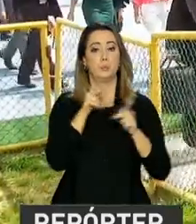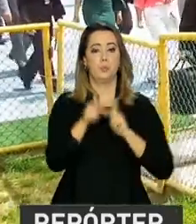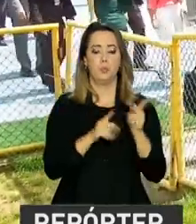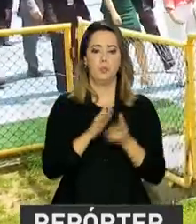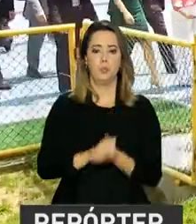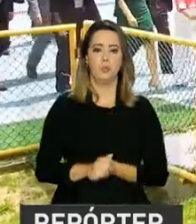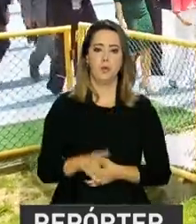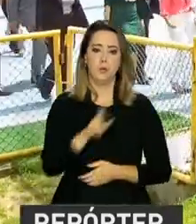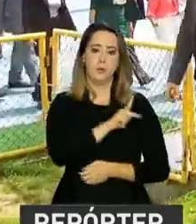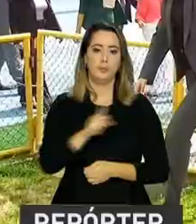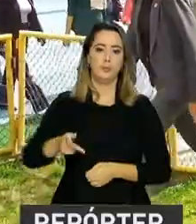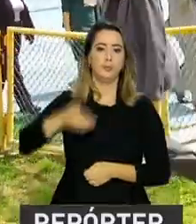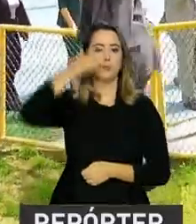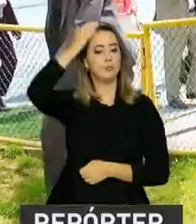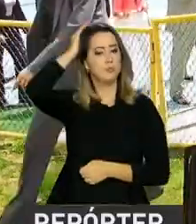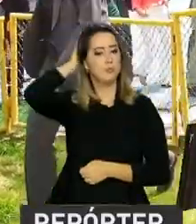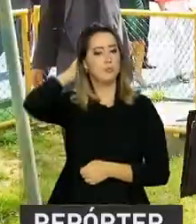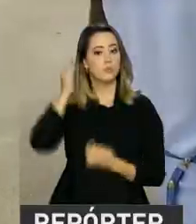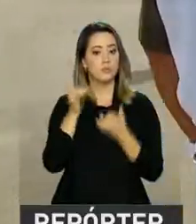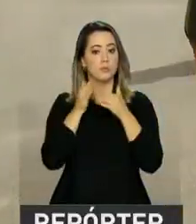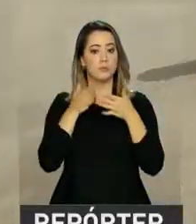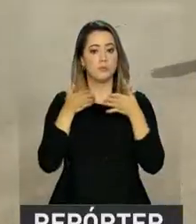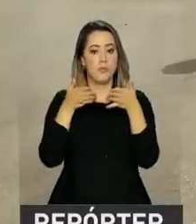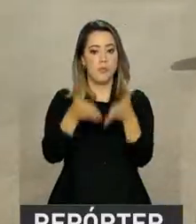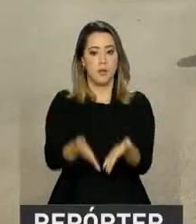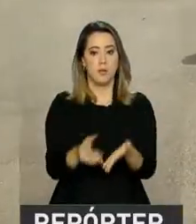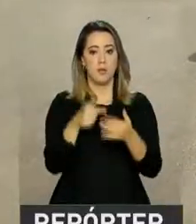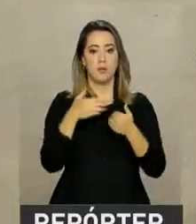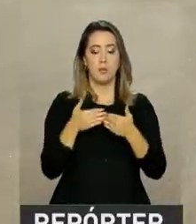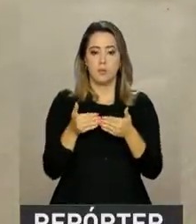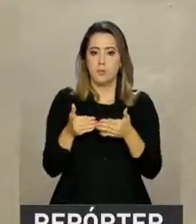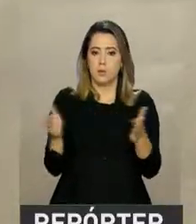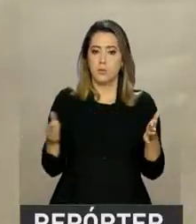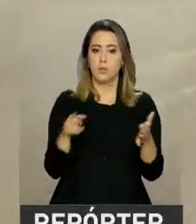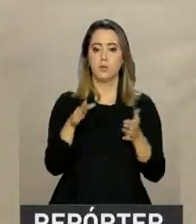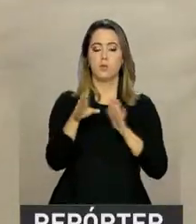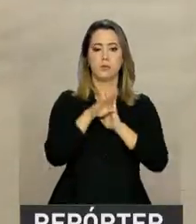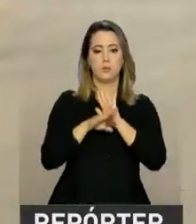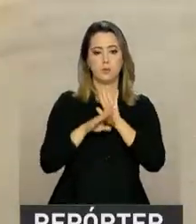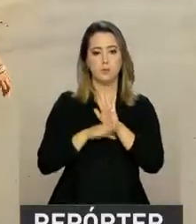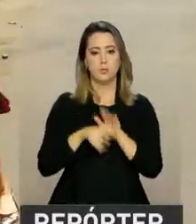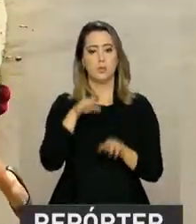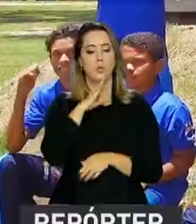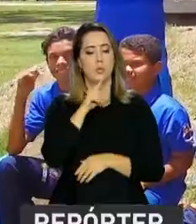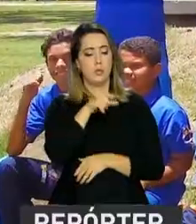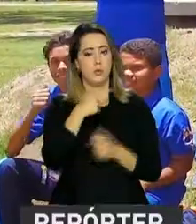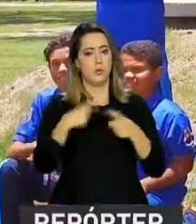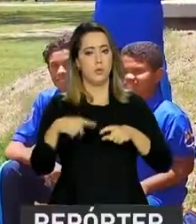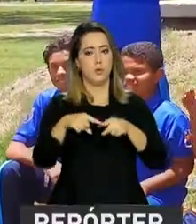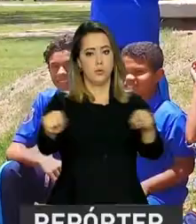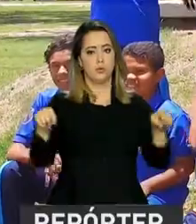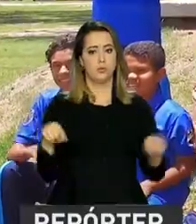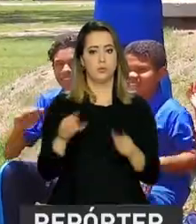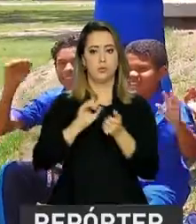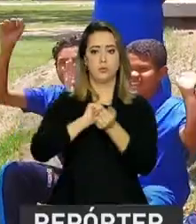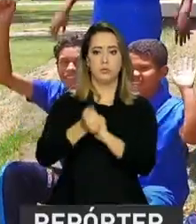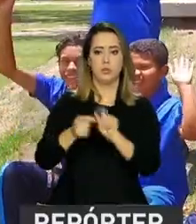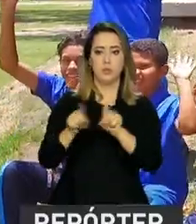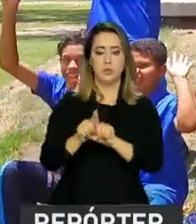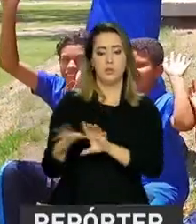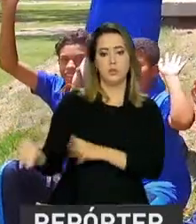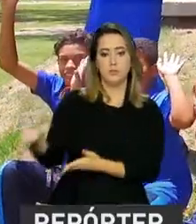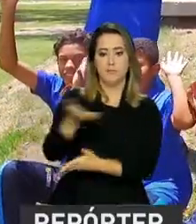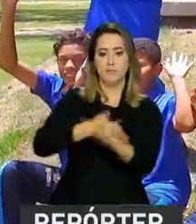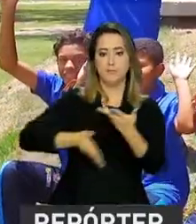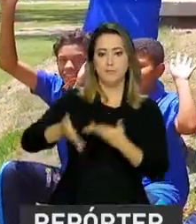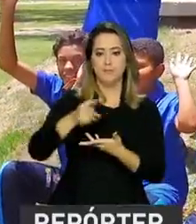O presidente Michel Temer participou do lançamento do programa no Rio de Janeiro. Além de conhecer as instalações do local, ele também interagiu